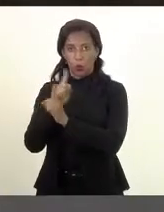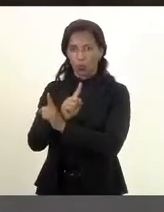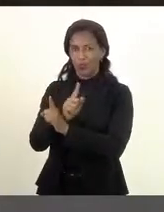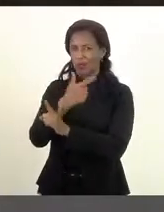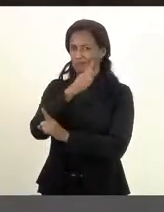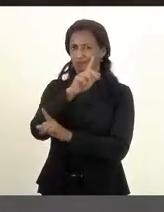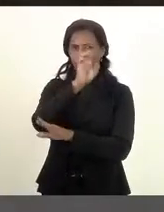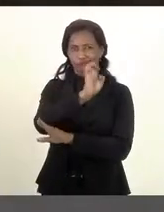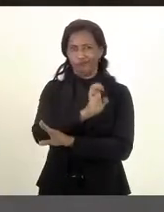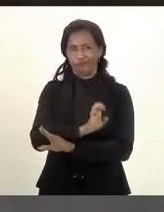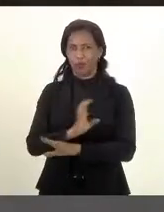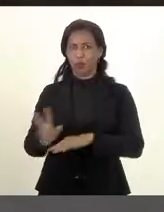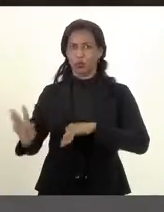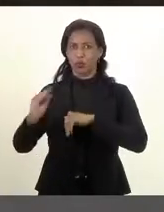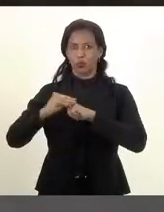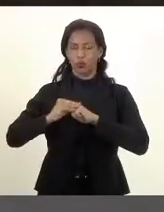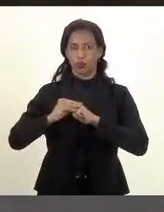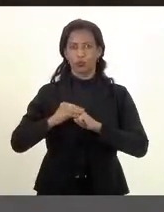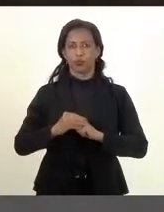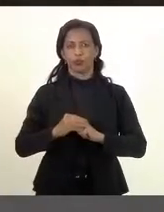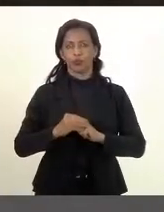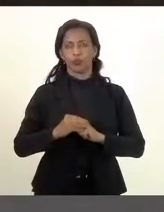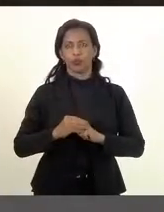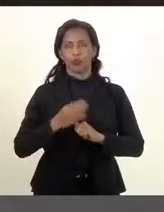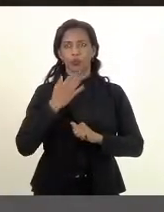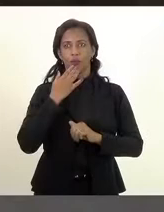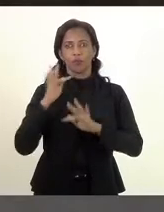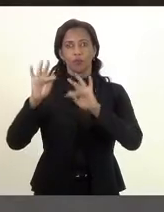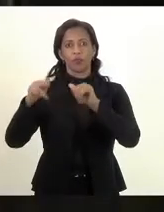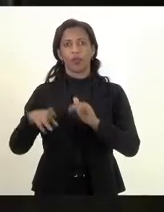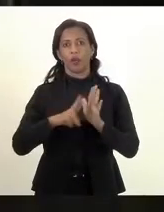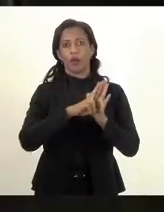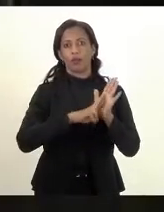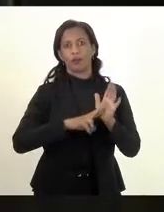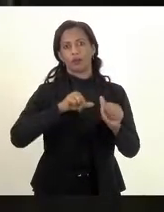emendas, concluindo o pulso substitutivo e pedindo forma final de redação.